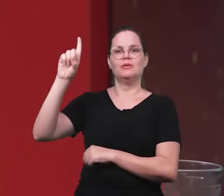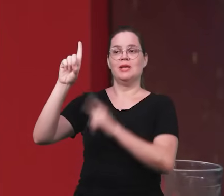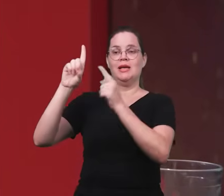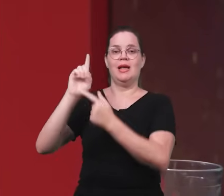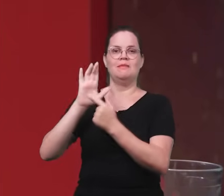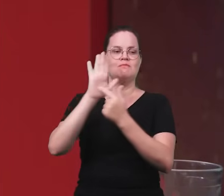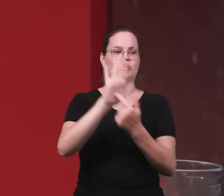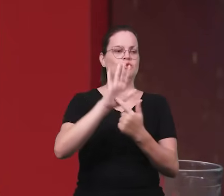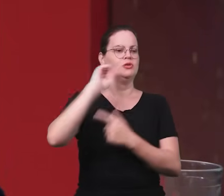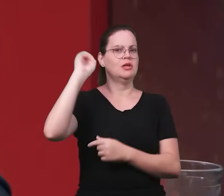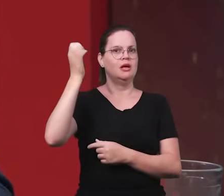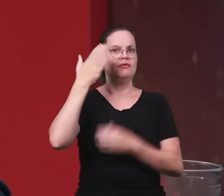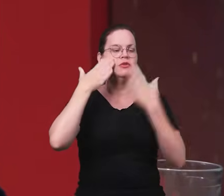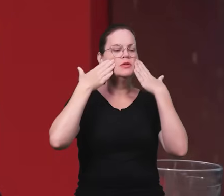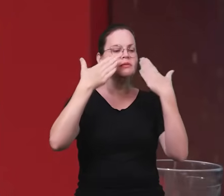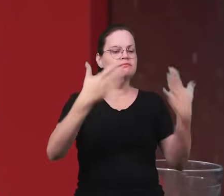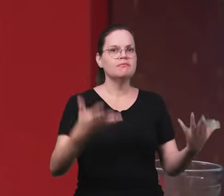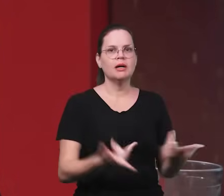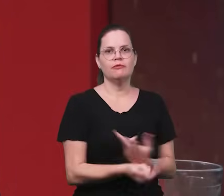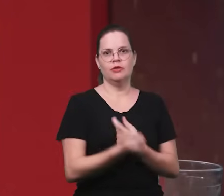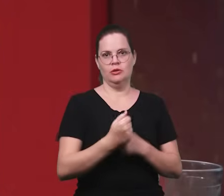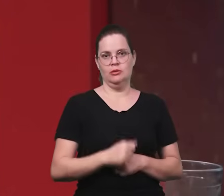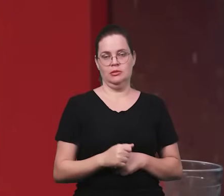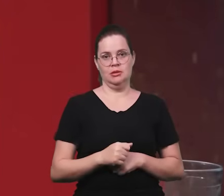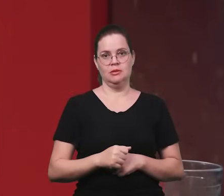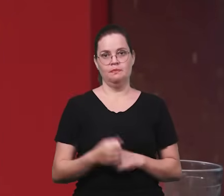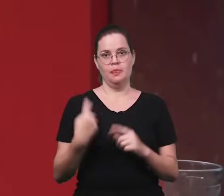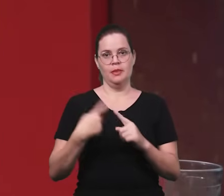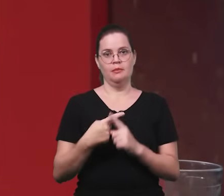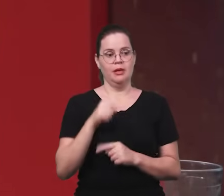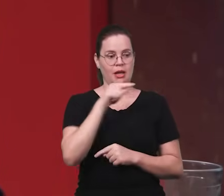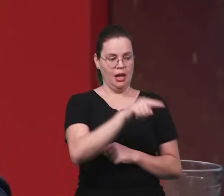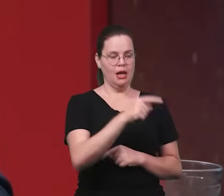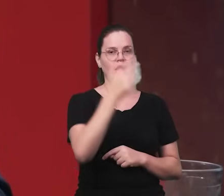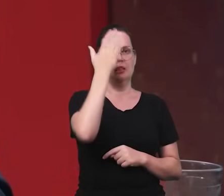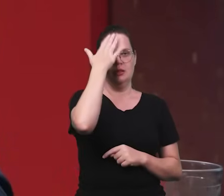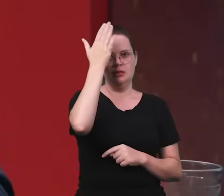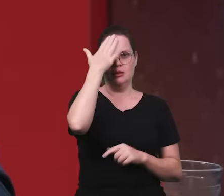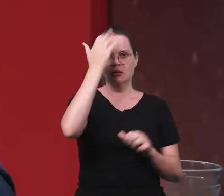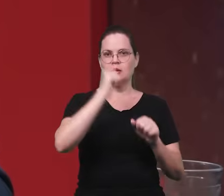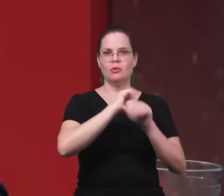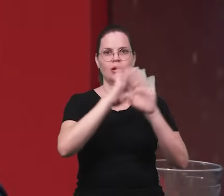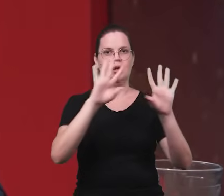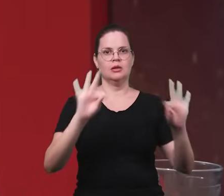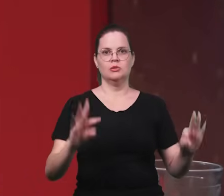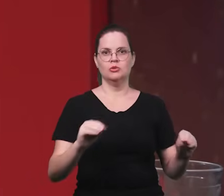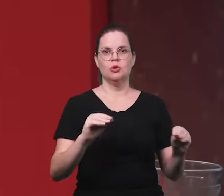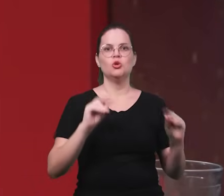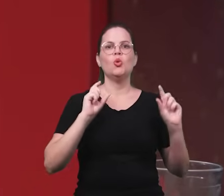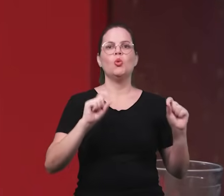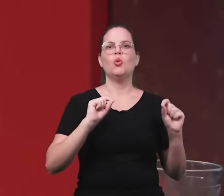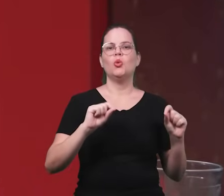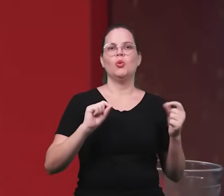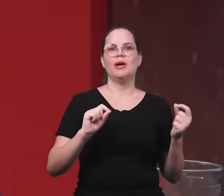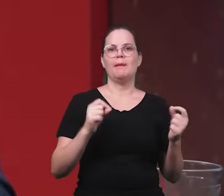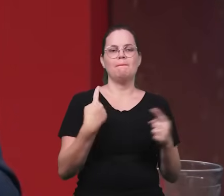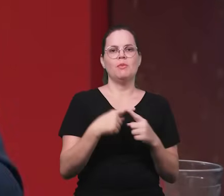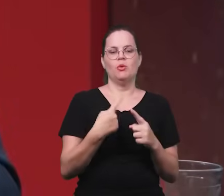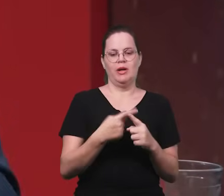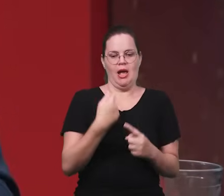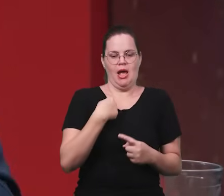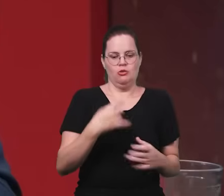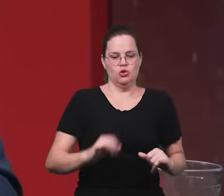forma maravilhosa, de uma forma com que ele entendeu não o sentido do seu sofrimento,